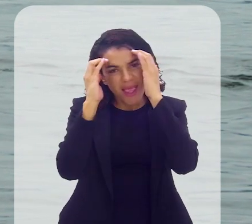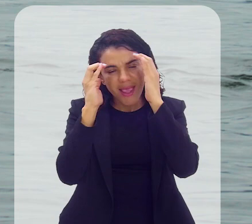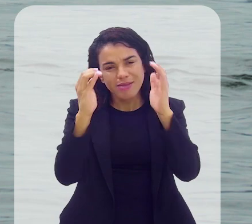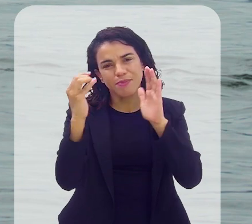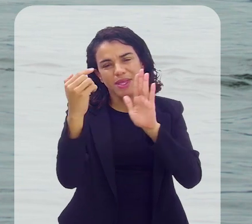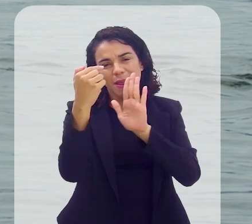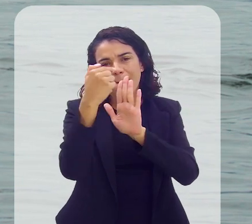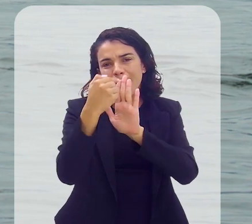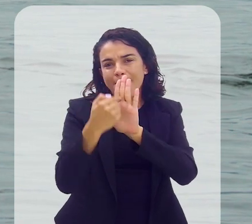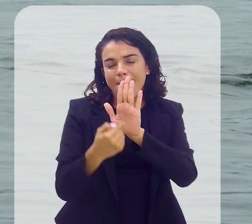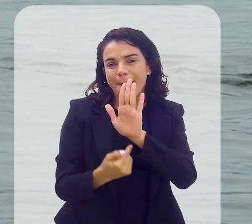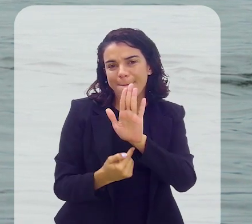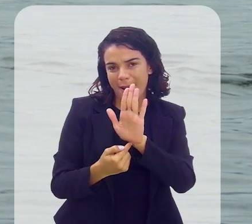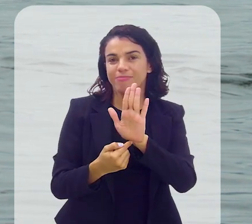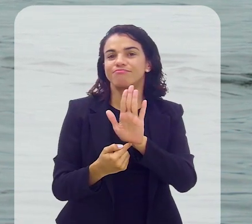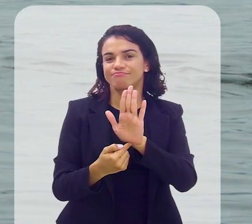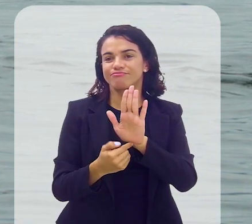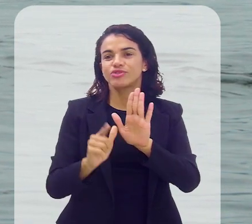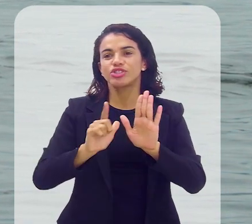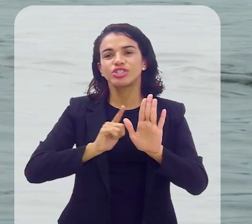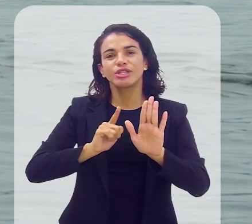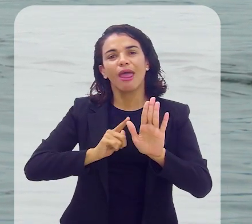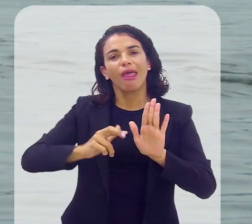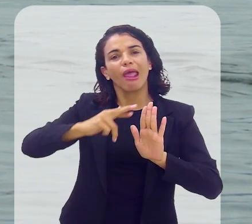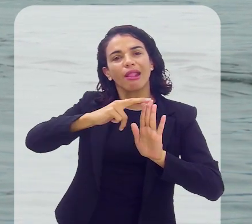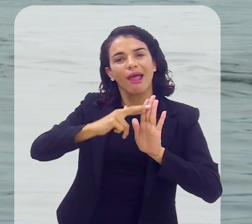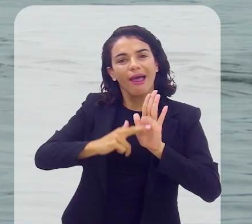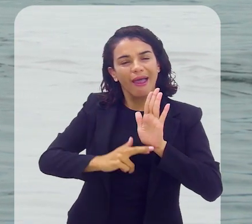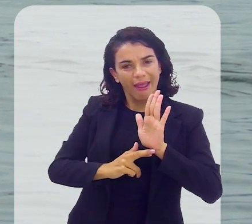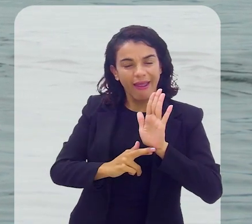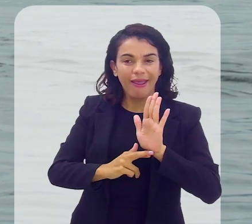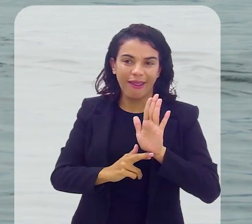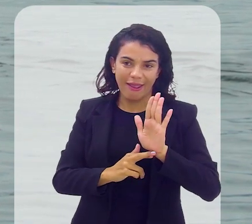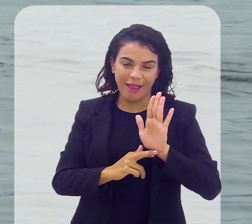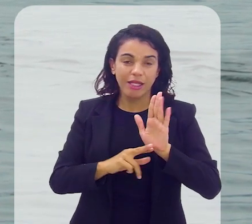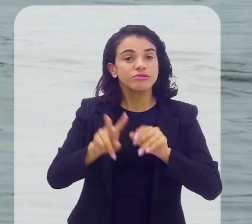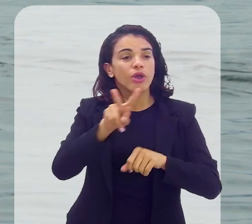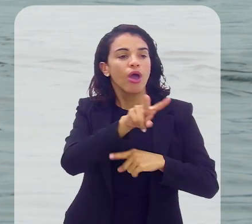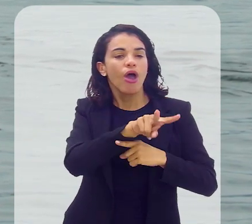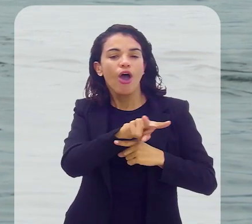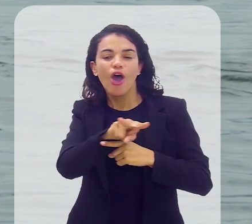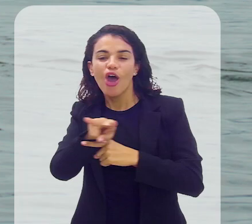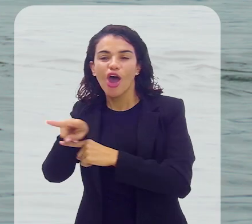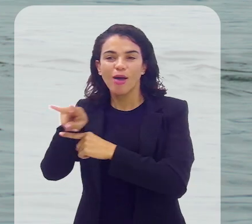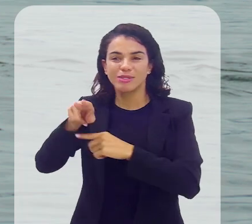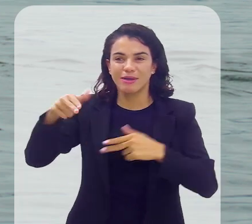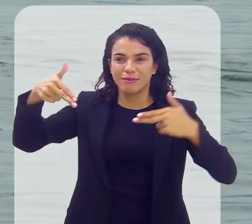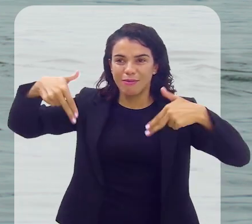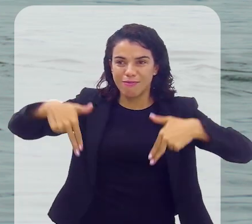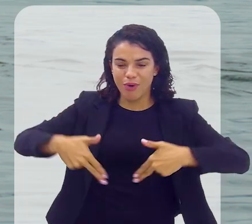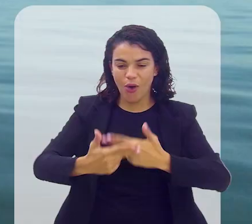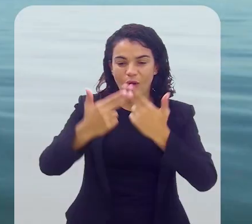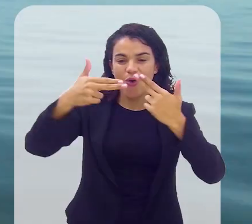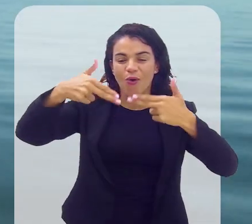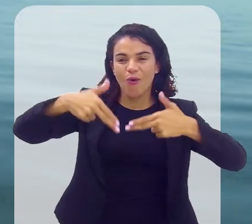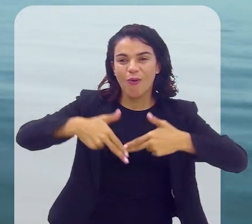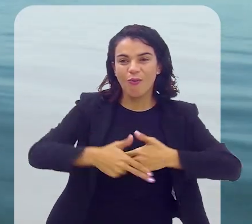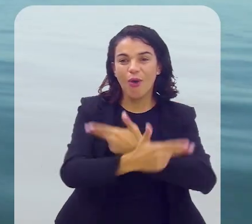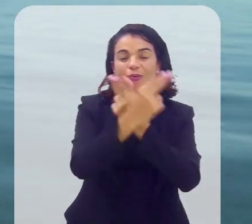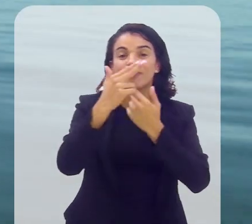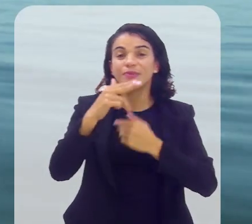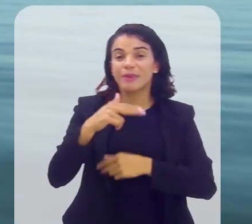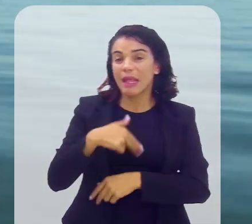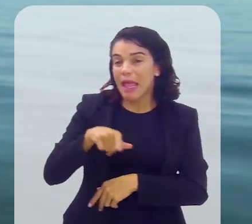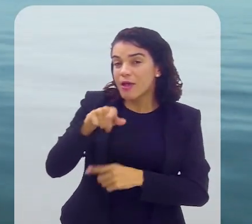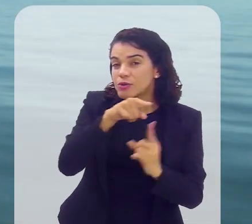leva de acordo com o que já é nas normas de observação dos golfinhos. Uma das